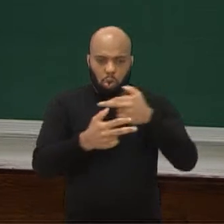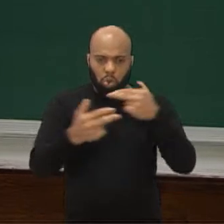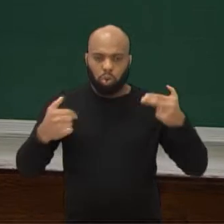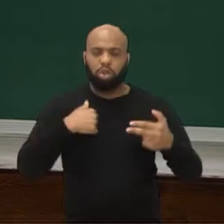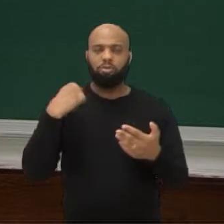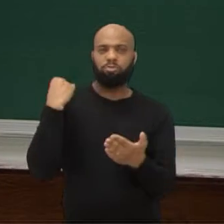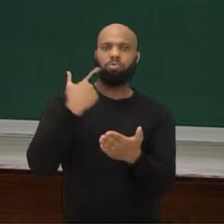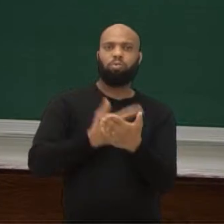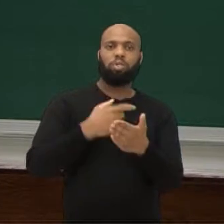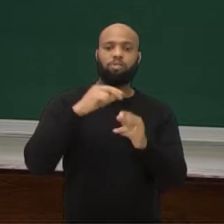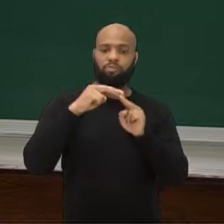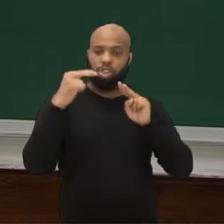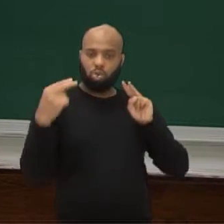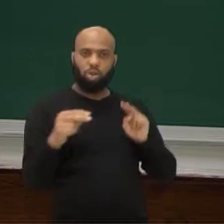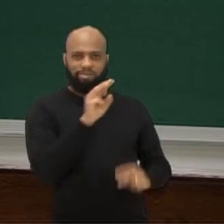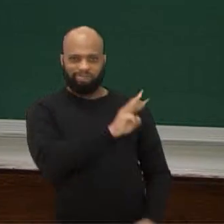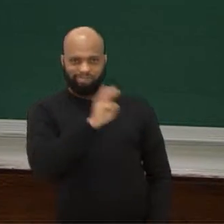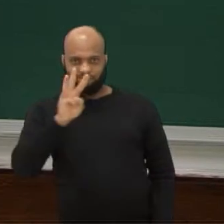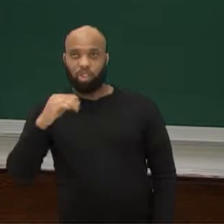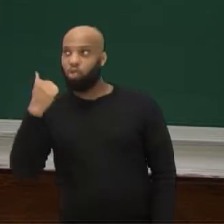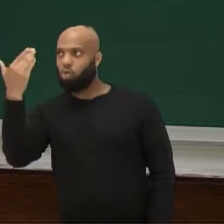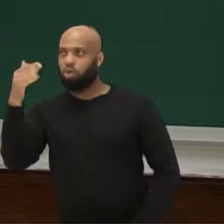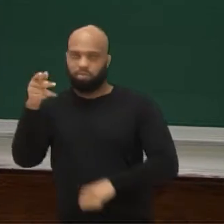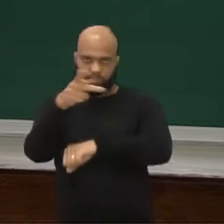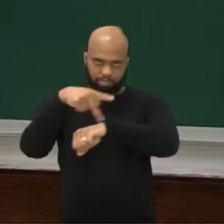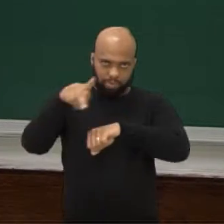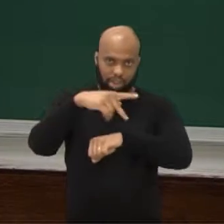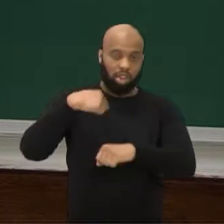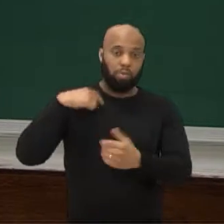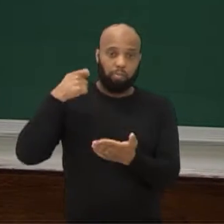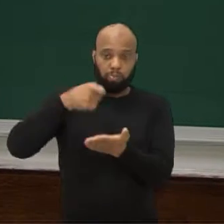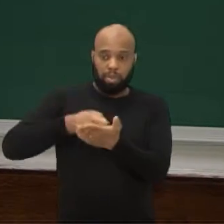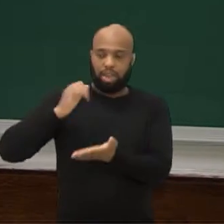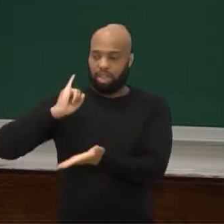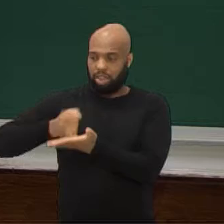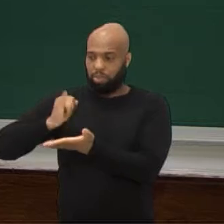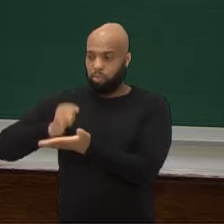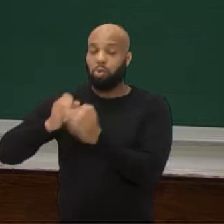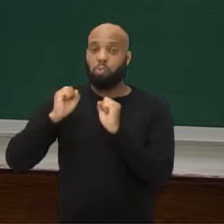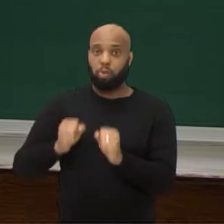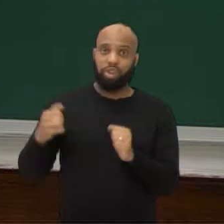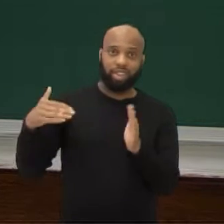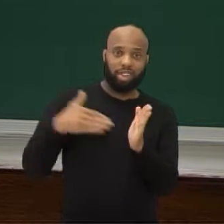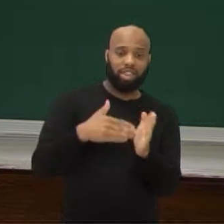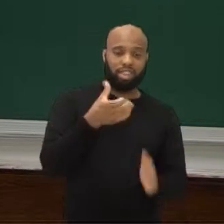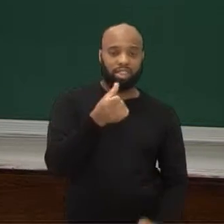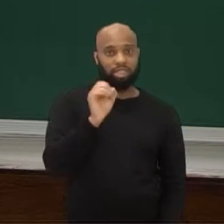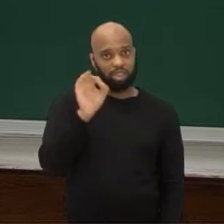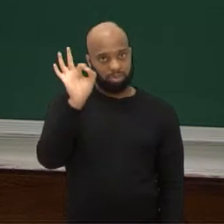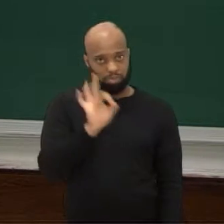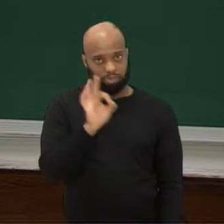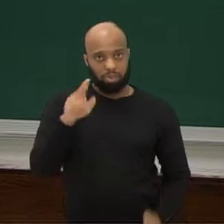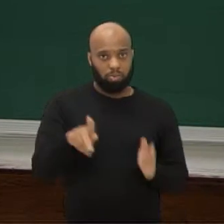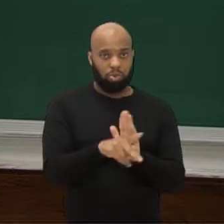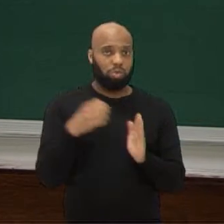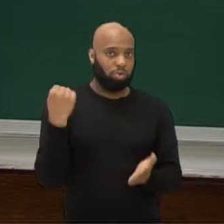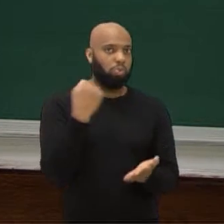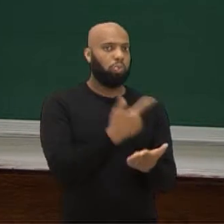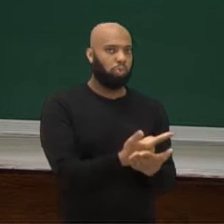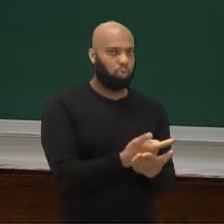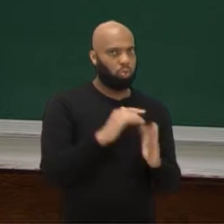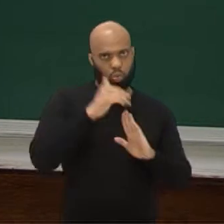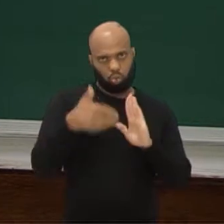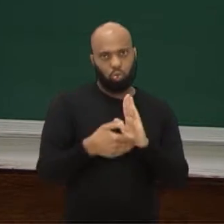online, que vão vir de fora do Brasil, eu vou pagar um imposto. Esse imposto pode até ser 60% da compra,